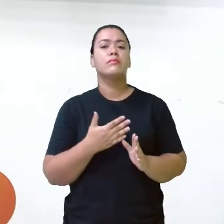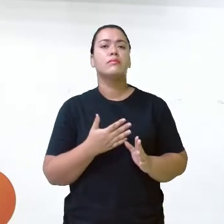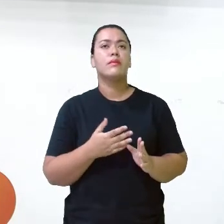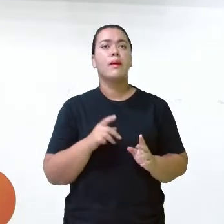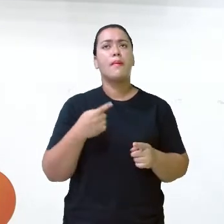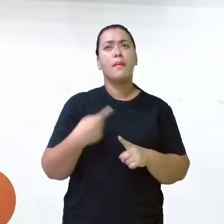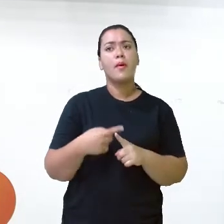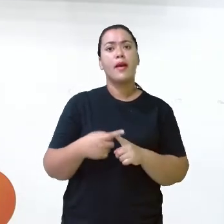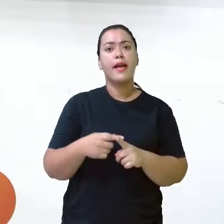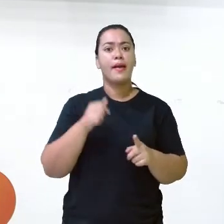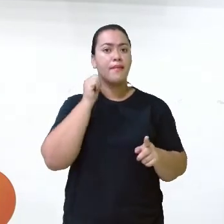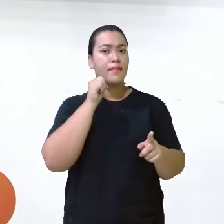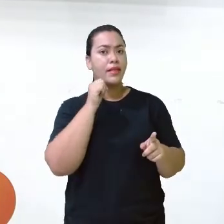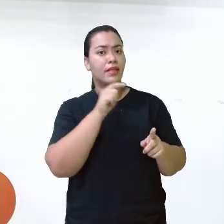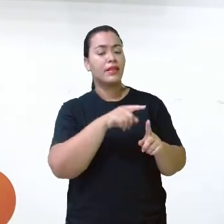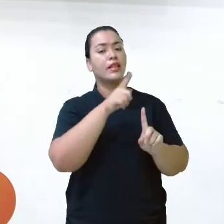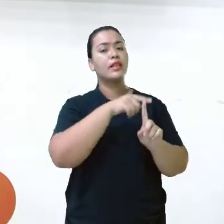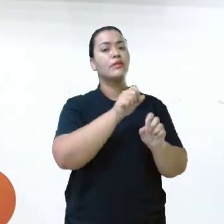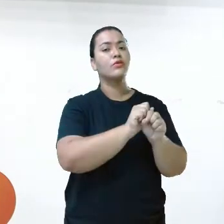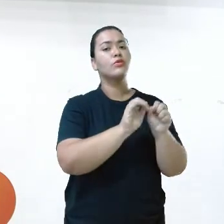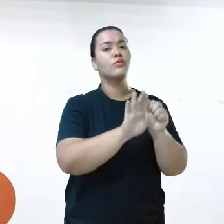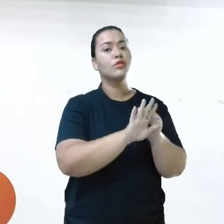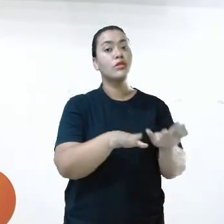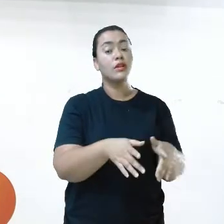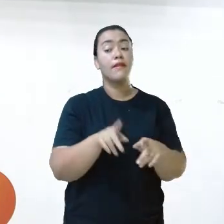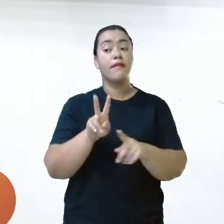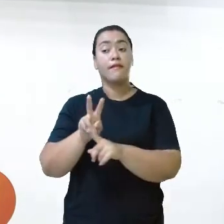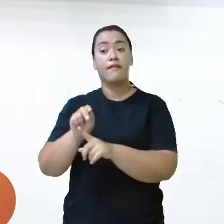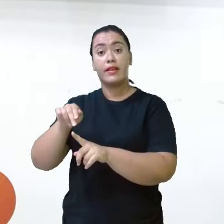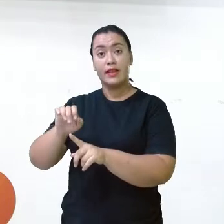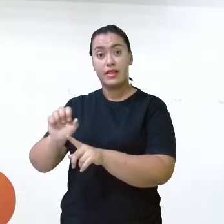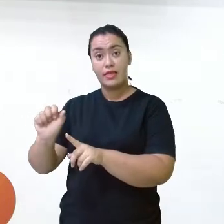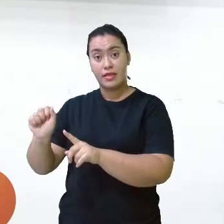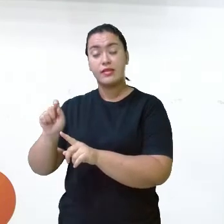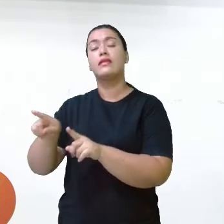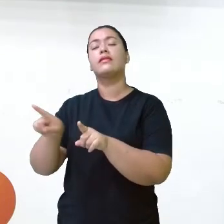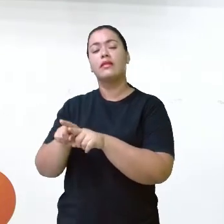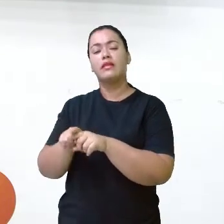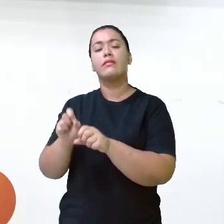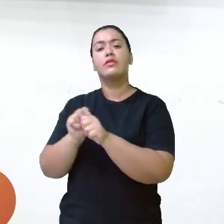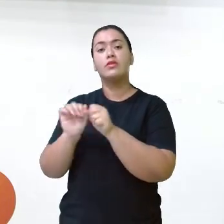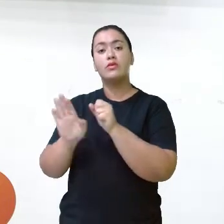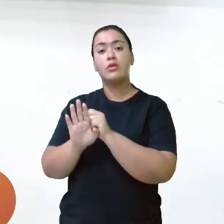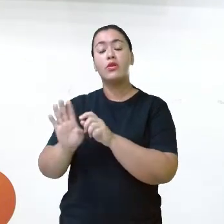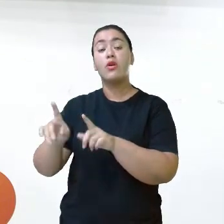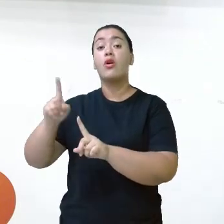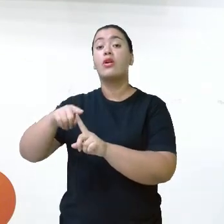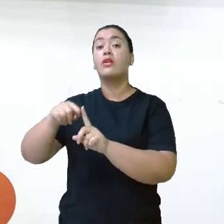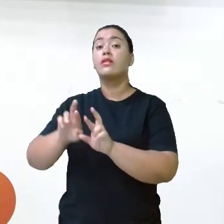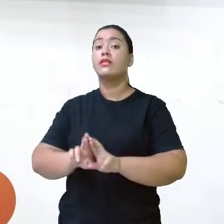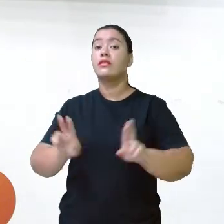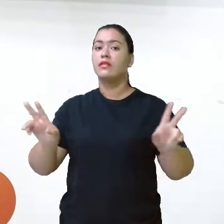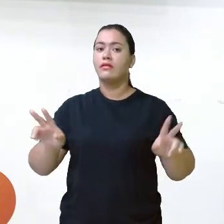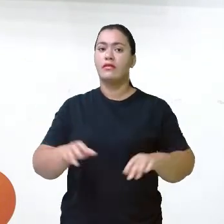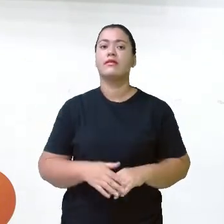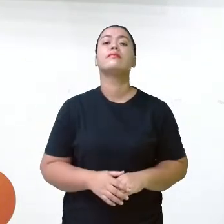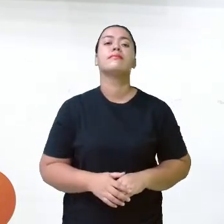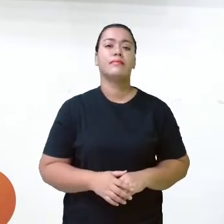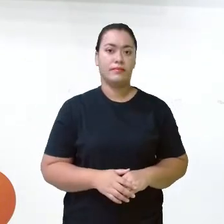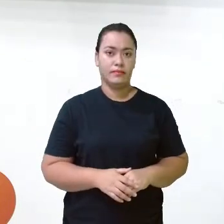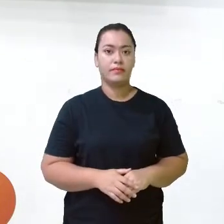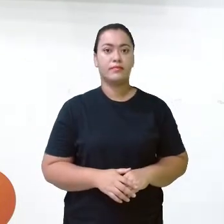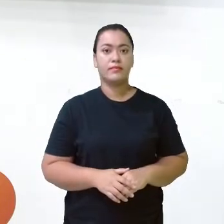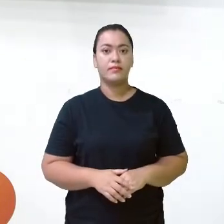é um substantivo e que tipo de substantivo é? E Vanessa também é substantivo e é um outro tipo, tá